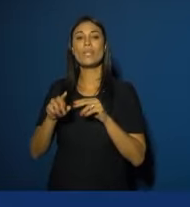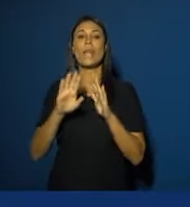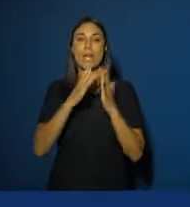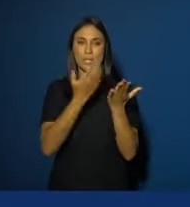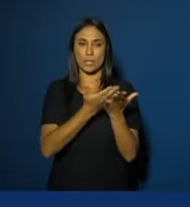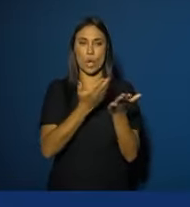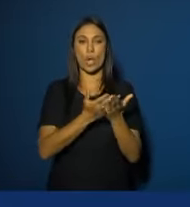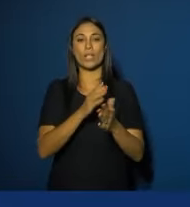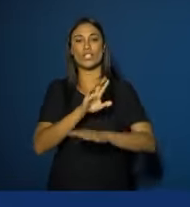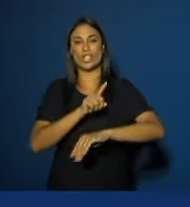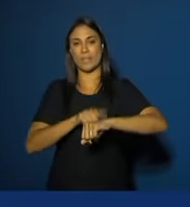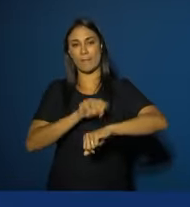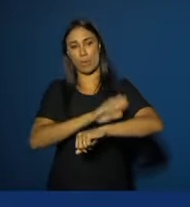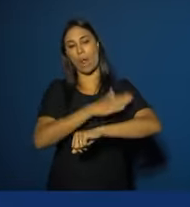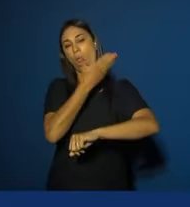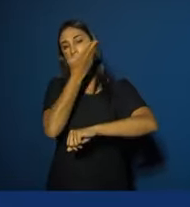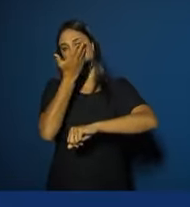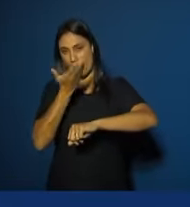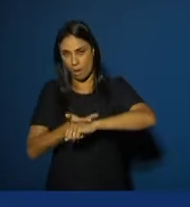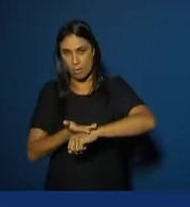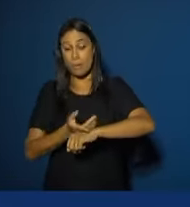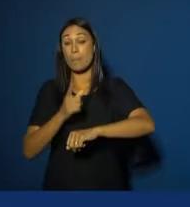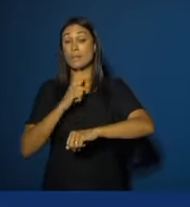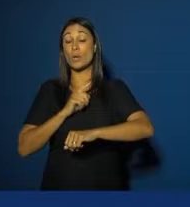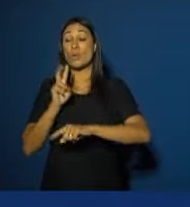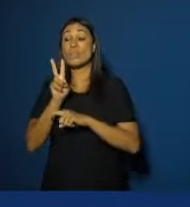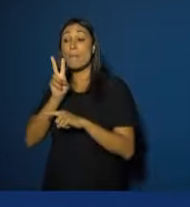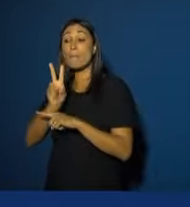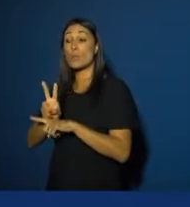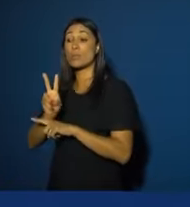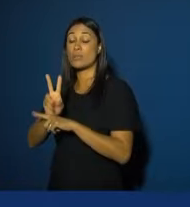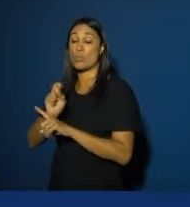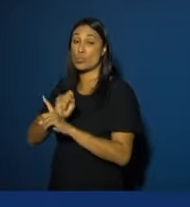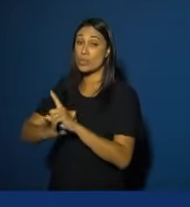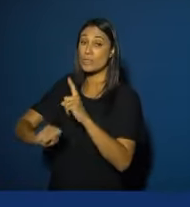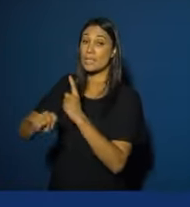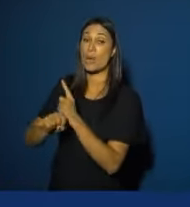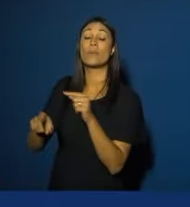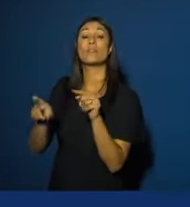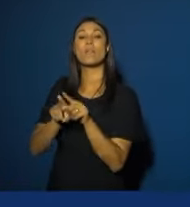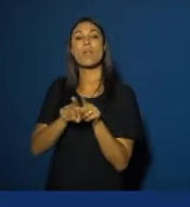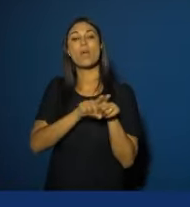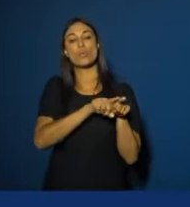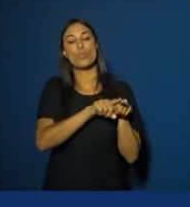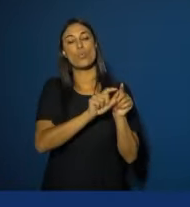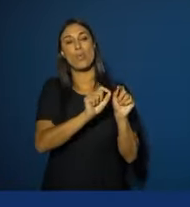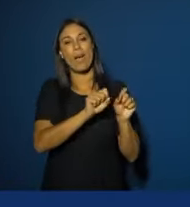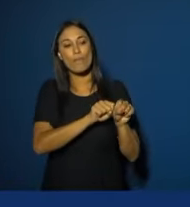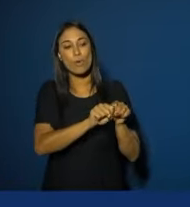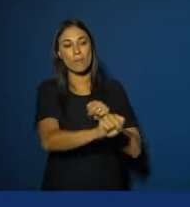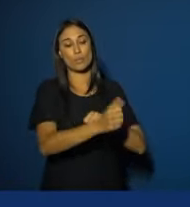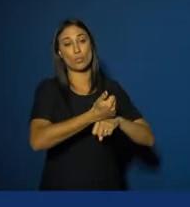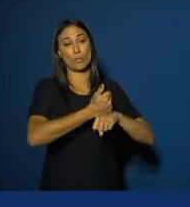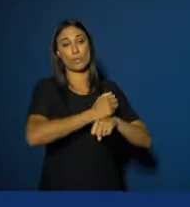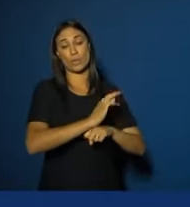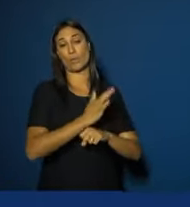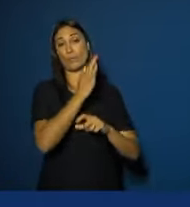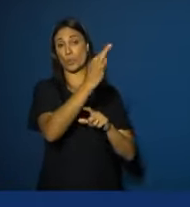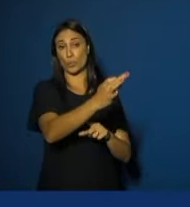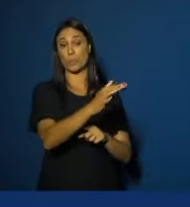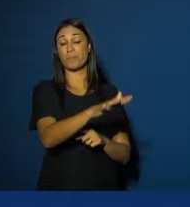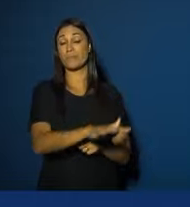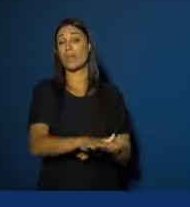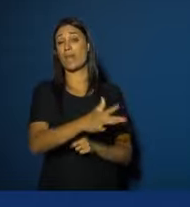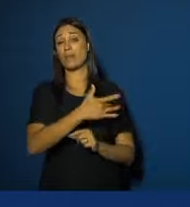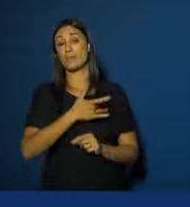integral, criar esse cinturão de proteção social e, ao mesmo tempo, associado à formação profissional. Na área